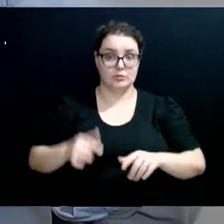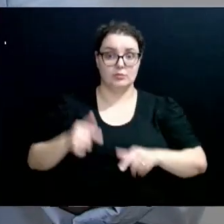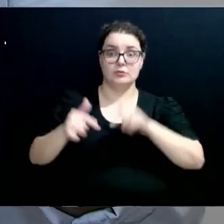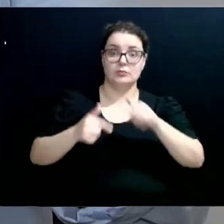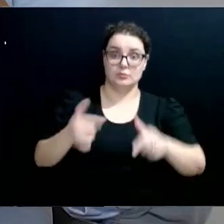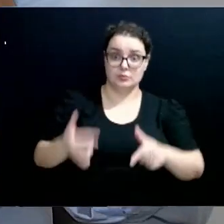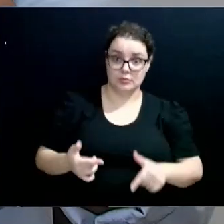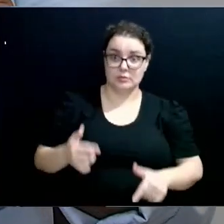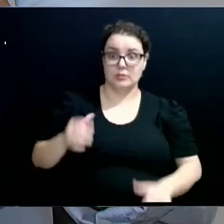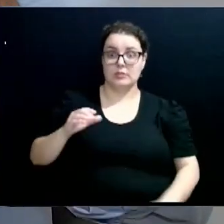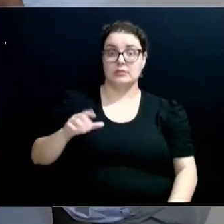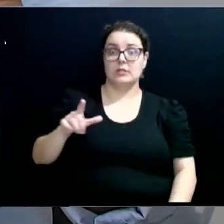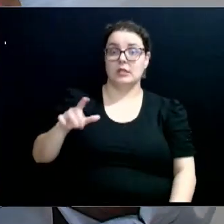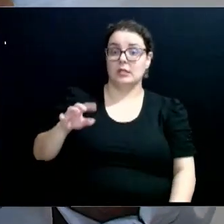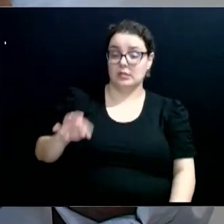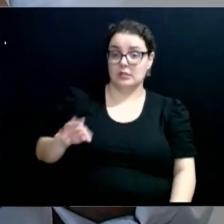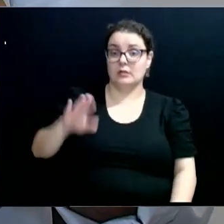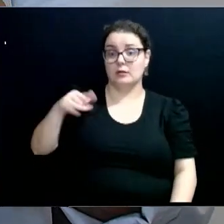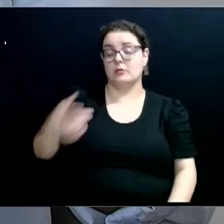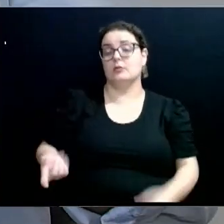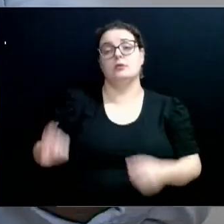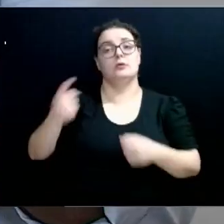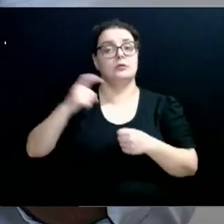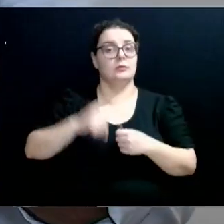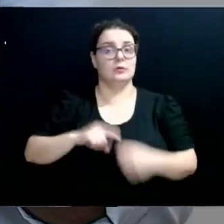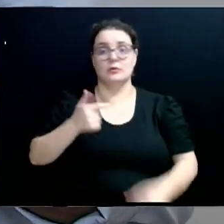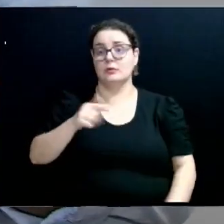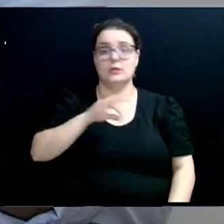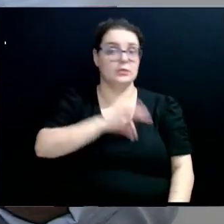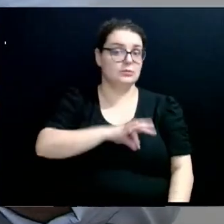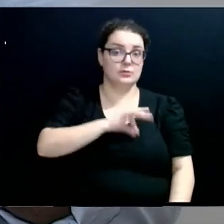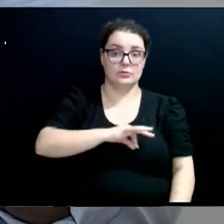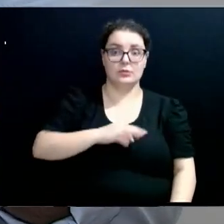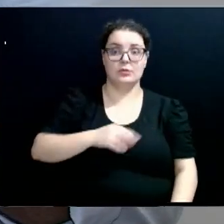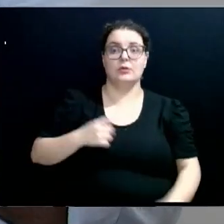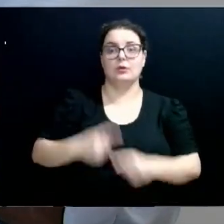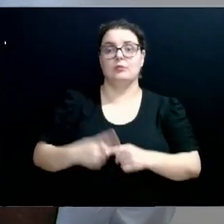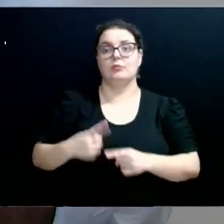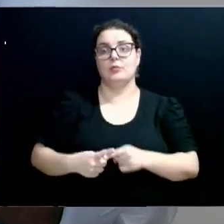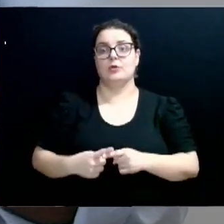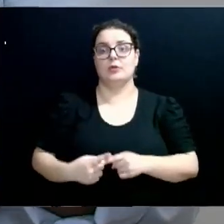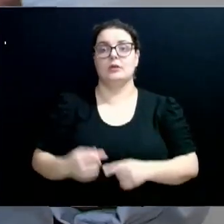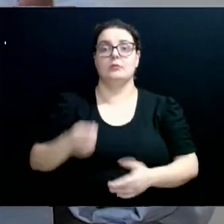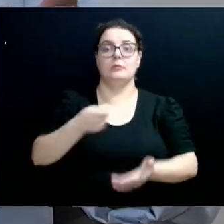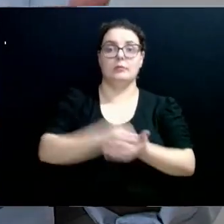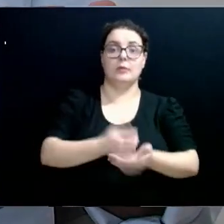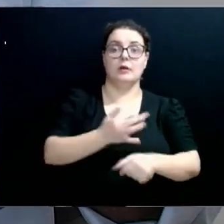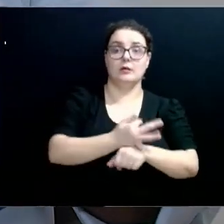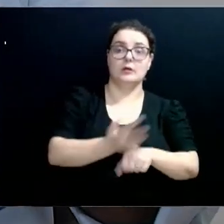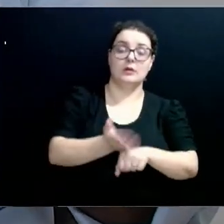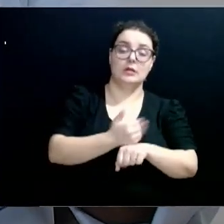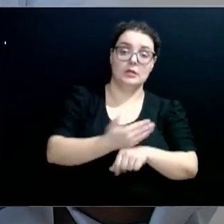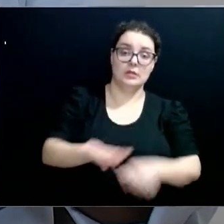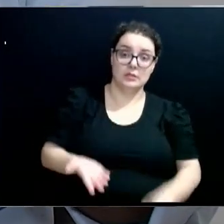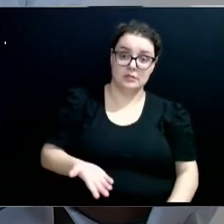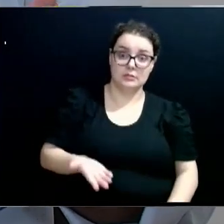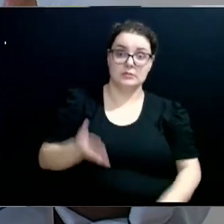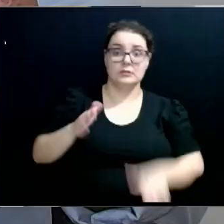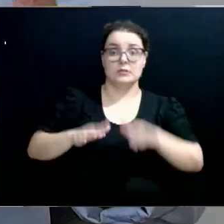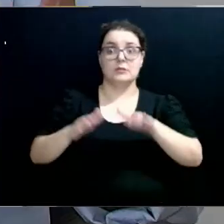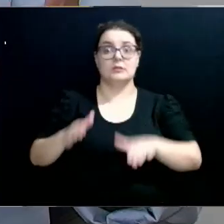em especial um trabalhador seletista, quando ele volta, ele não tem salário, porque ele houve a antecipação das